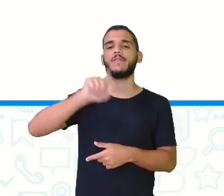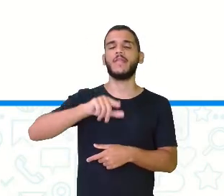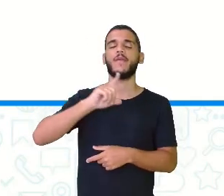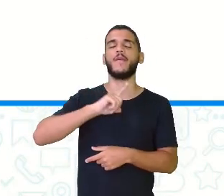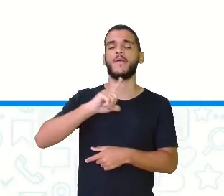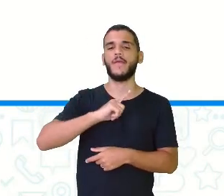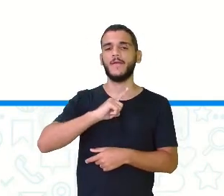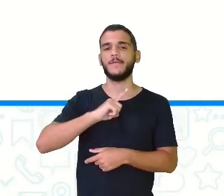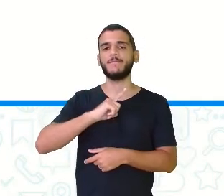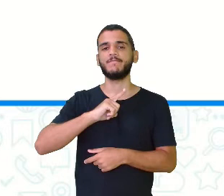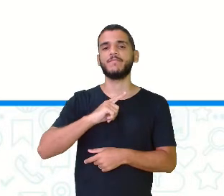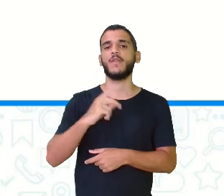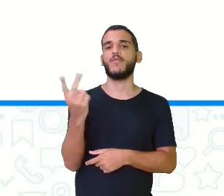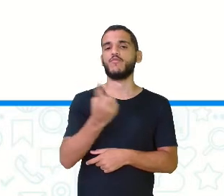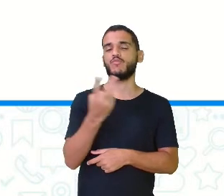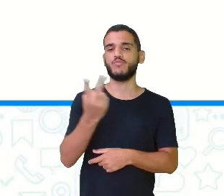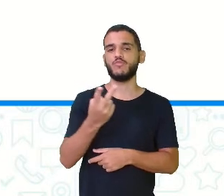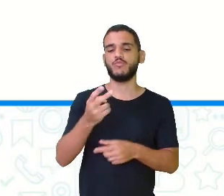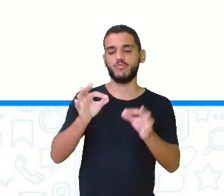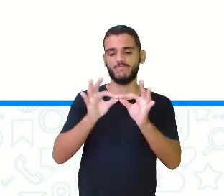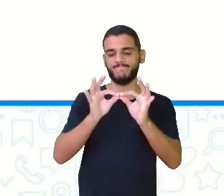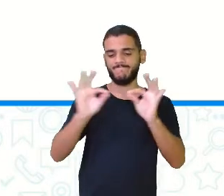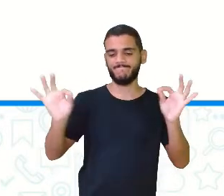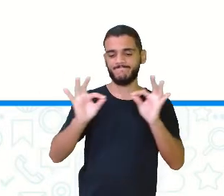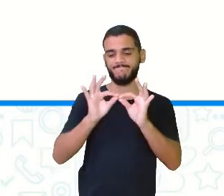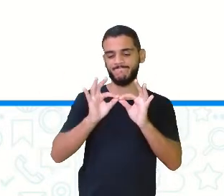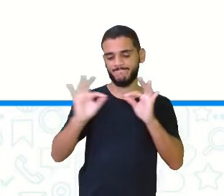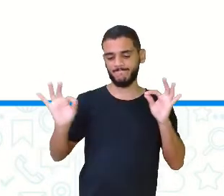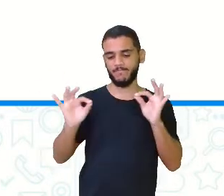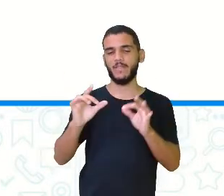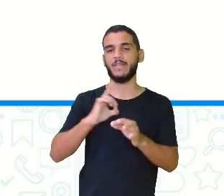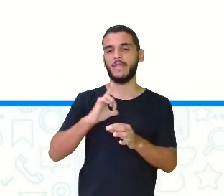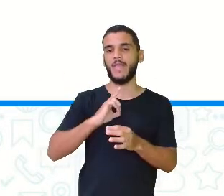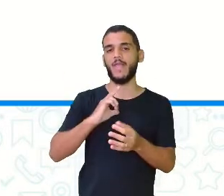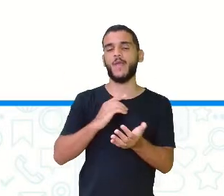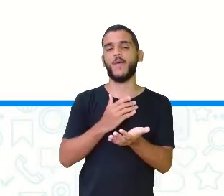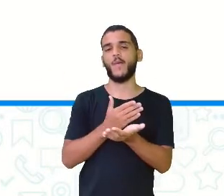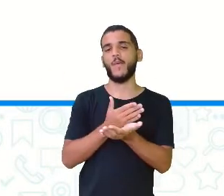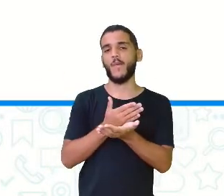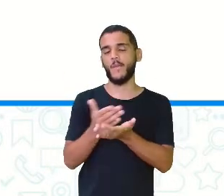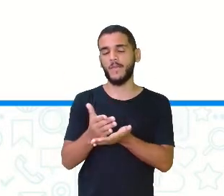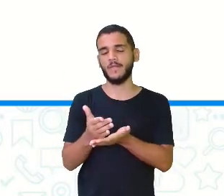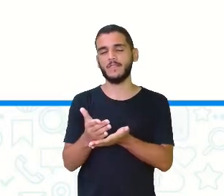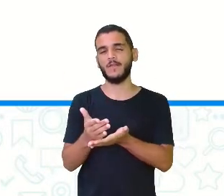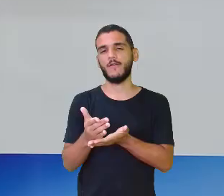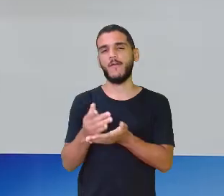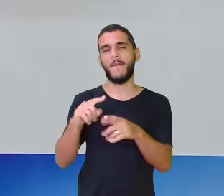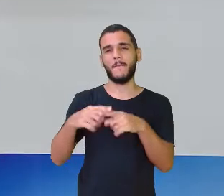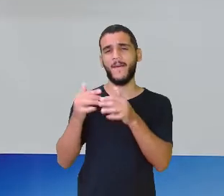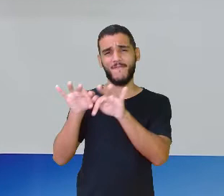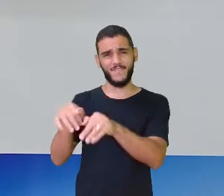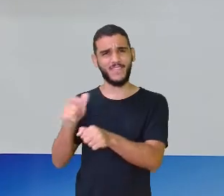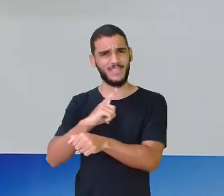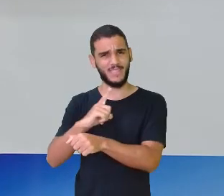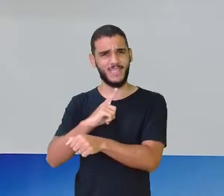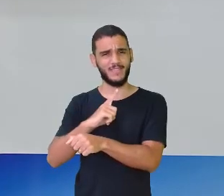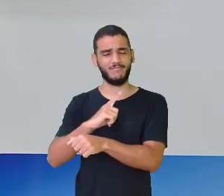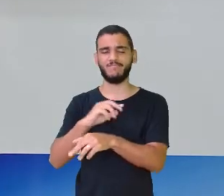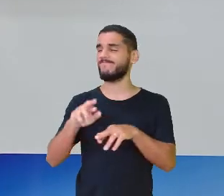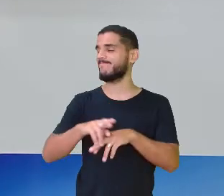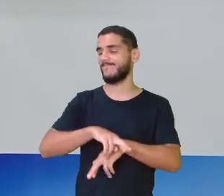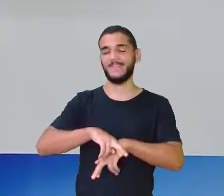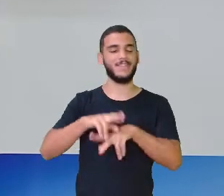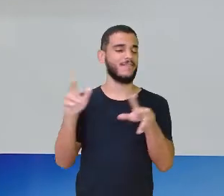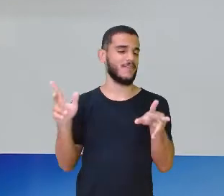duas semi-retas. Por quê? Elas têm começo, mas elas não precisam ter fim. É diferente. Inclusive, eu